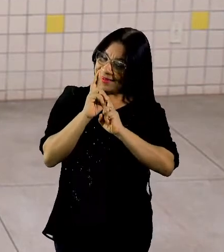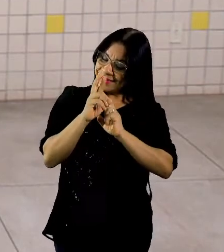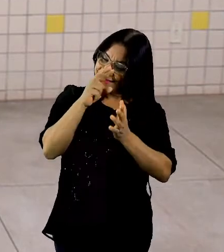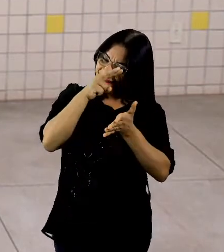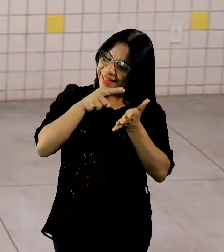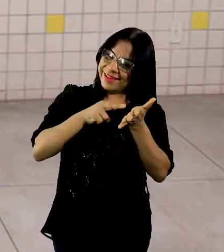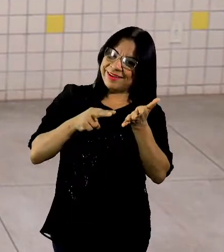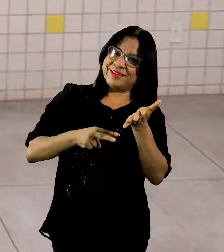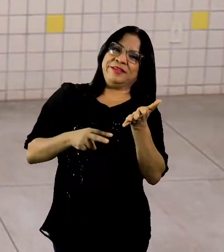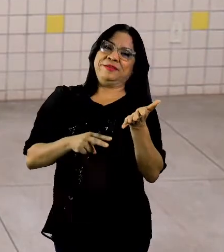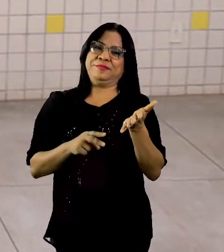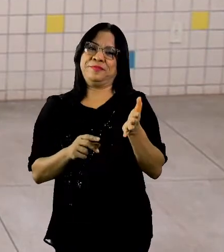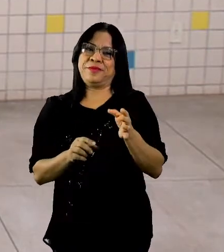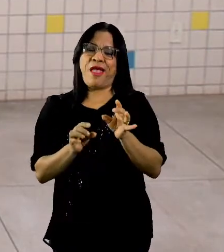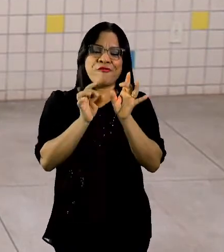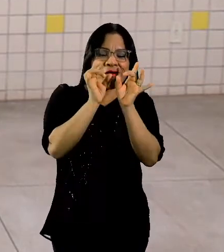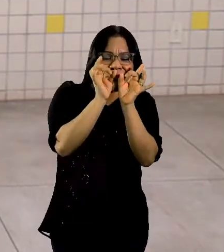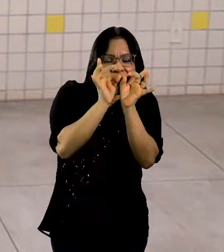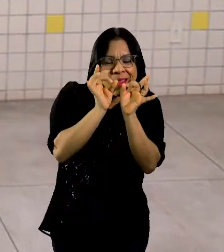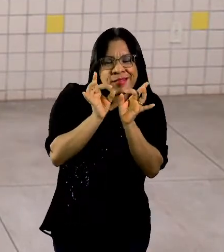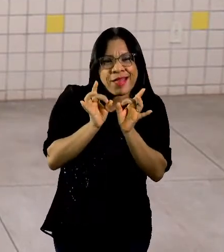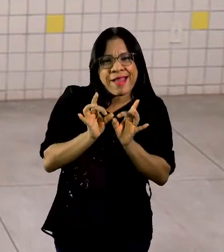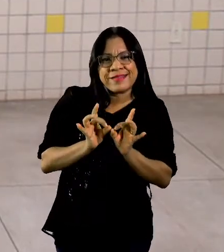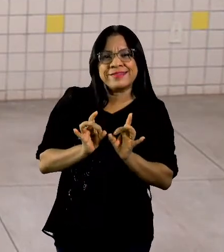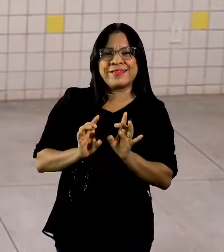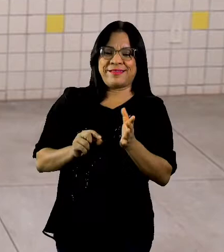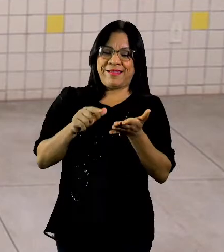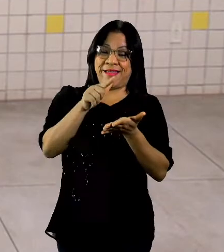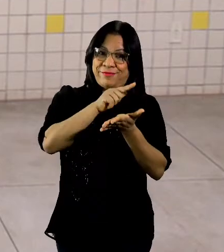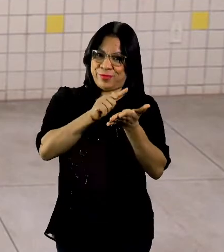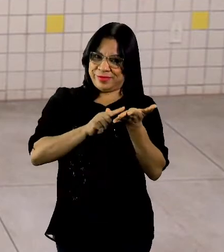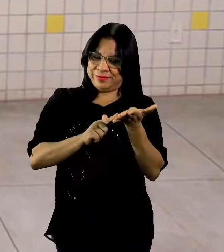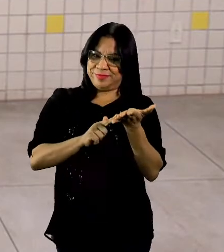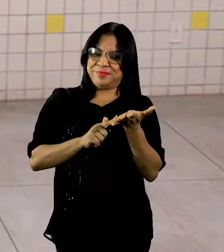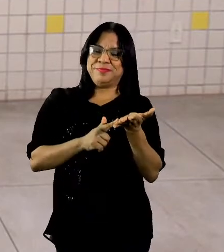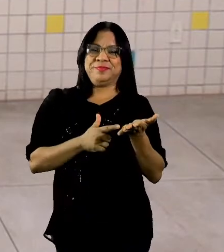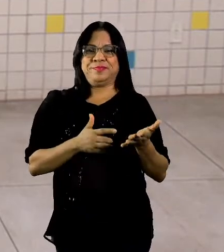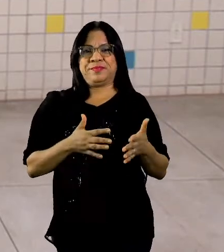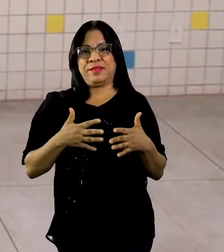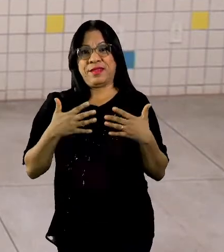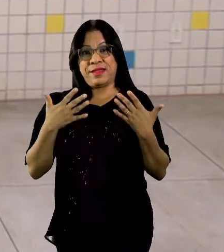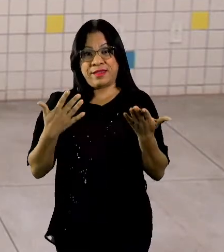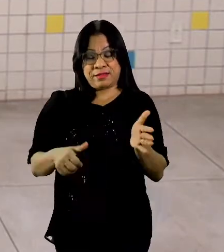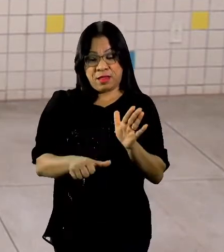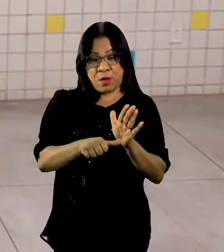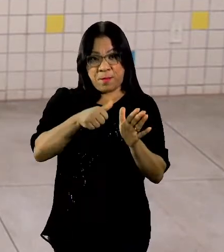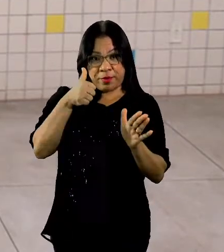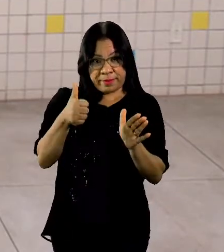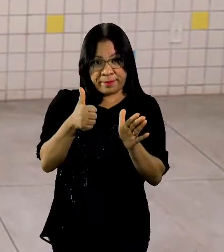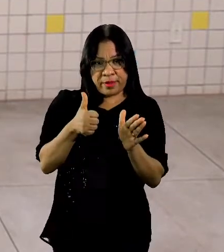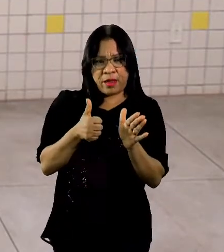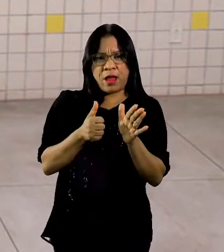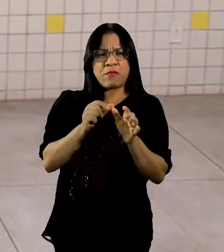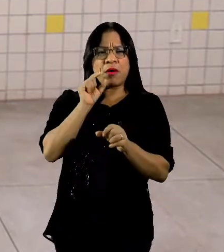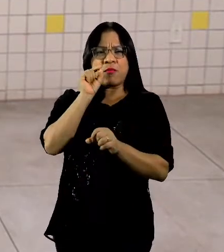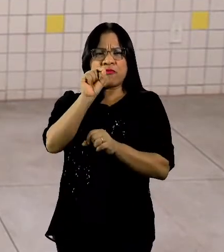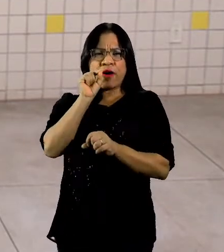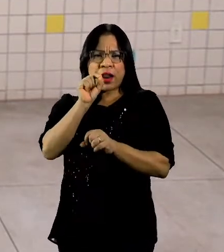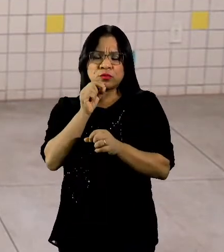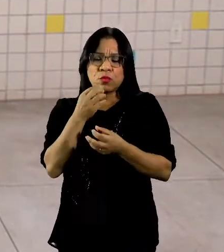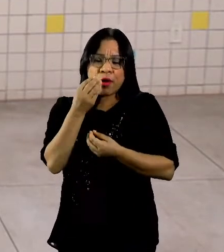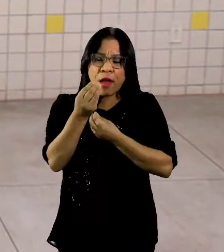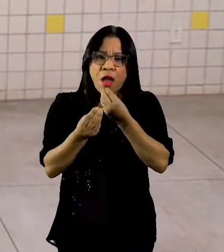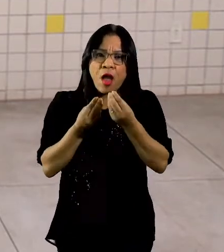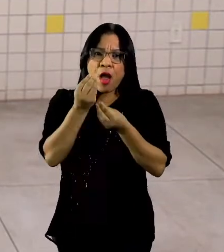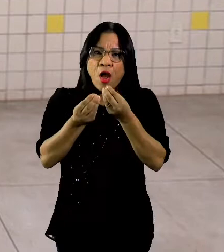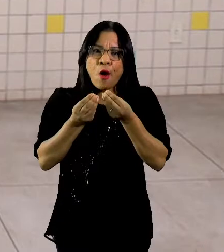detalhada deste livro. Primeiro, nós vamos falar sobre os elementos constituintes da narrativa.